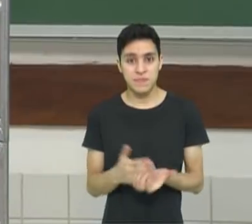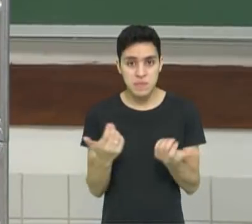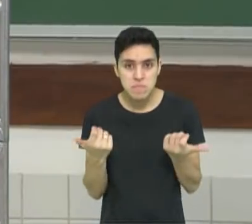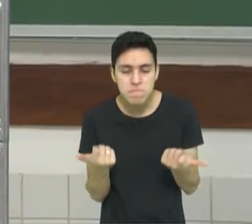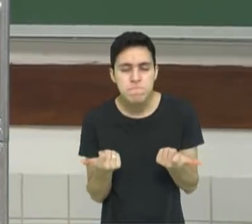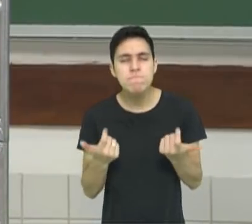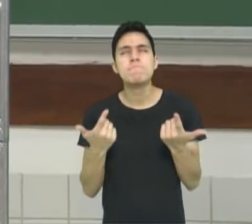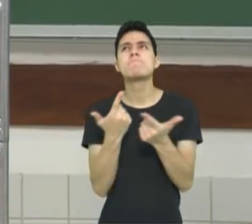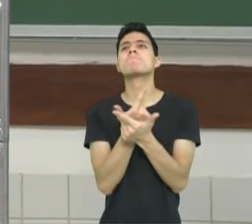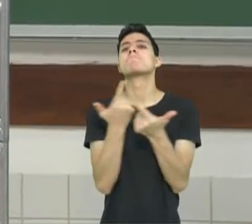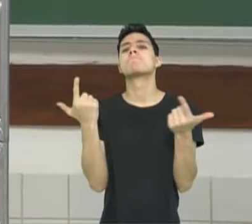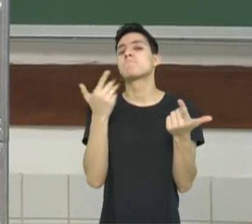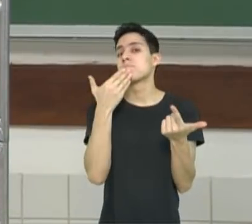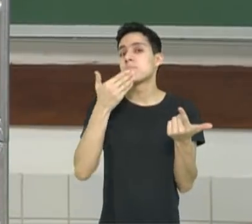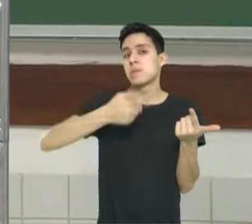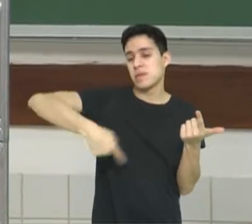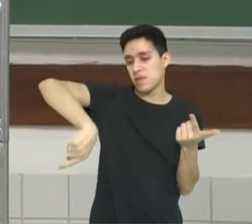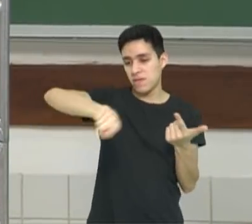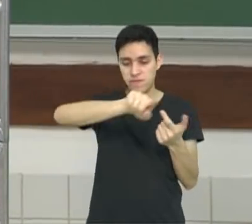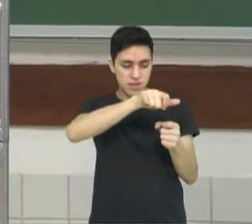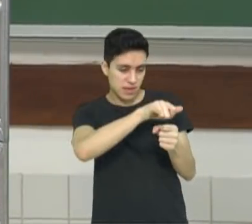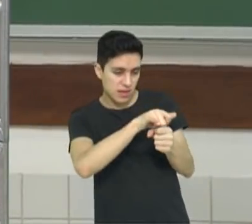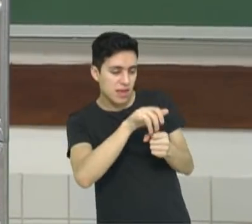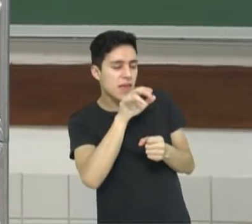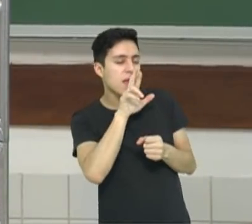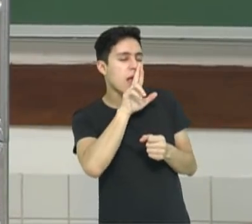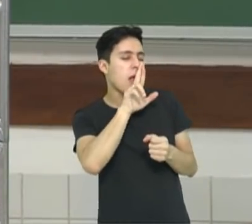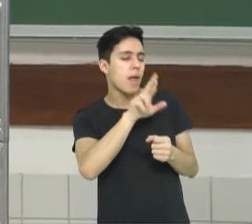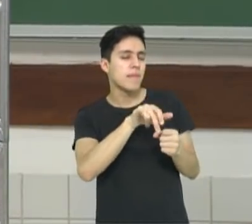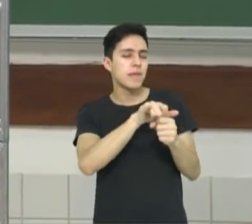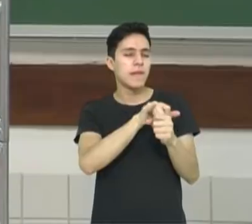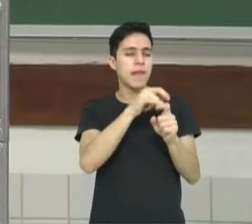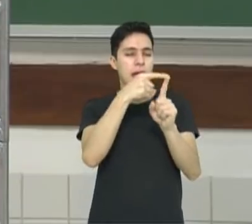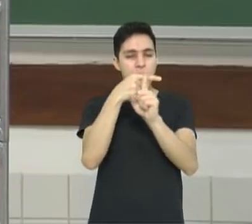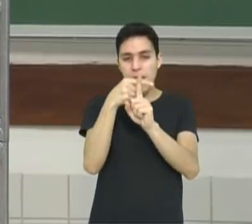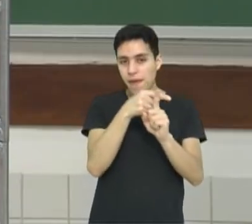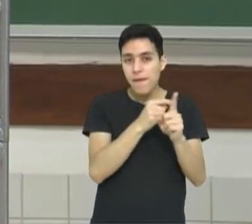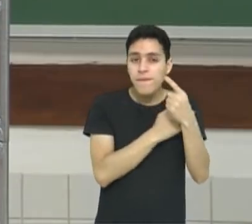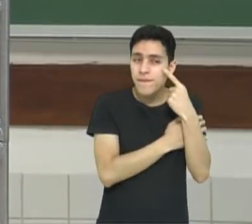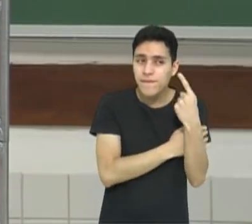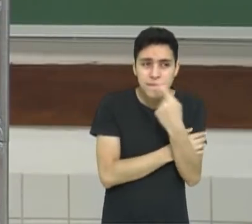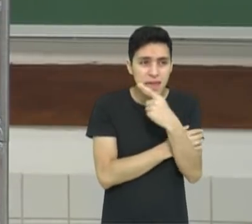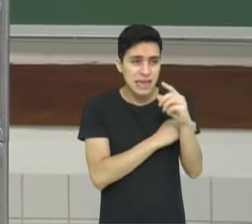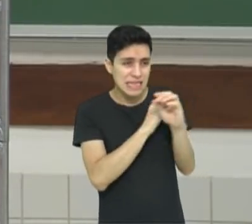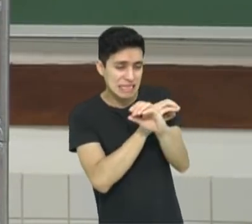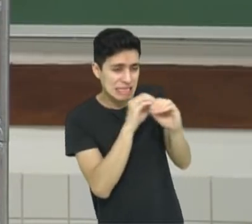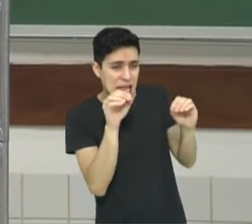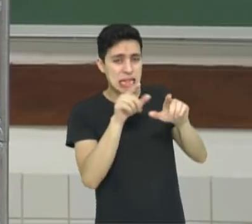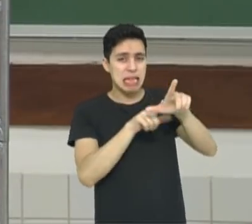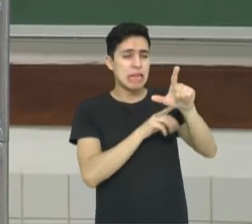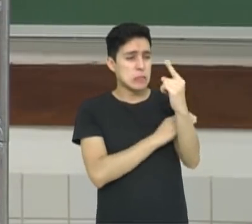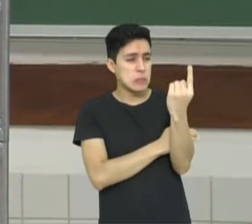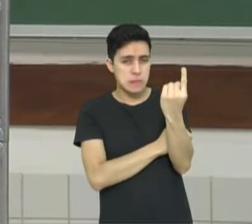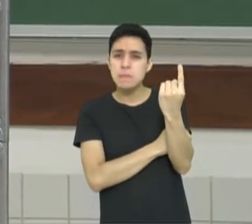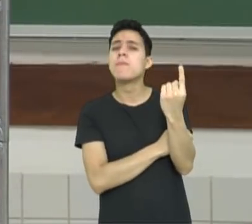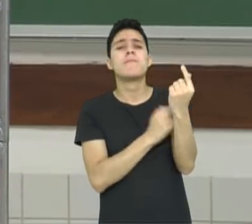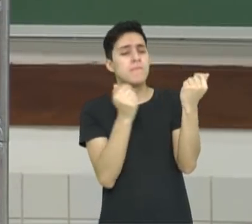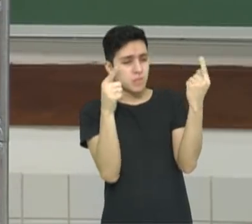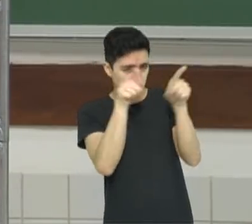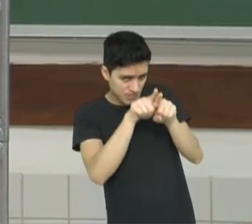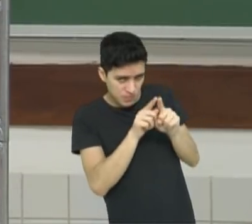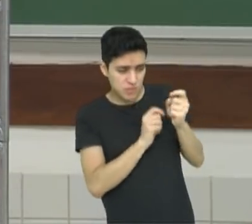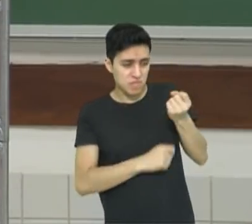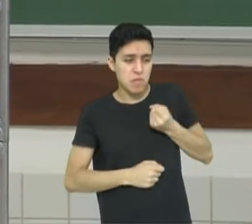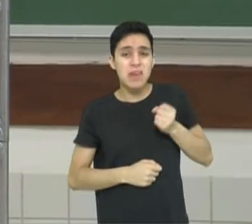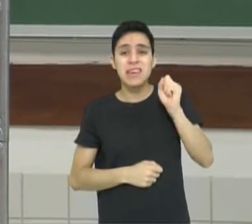Ainda bem que eu pedi para vocês resolverem esse pelo método da adição, né? Vocês viram que não tem nenhuma letra sem número? Fosse pelo método